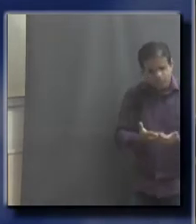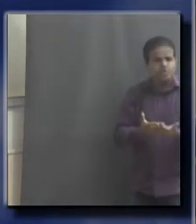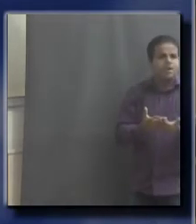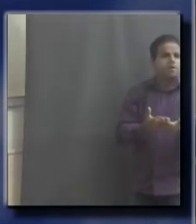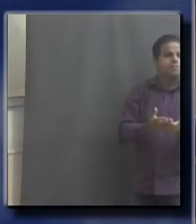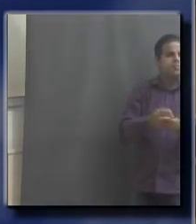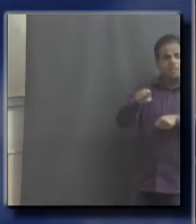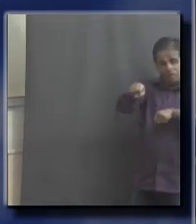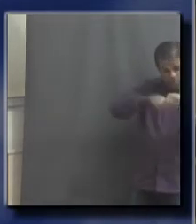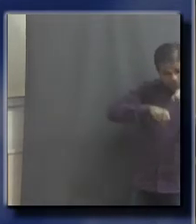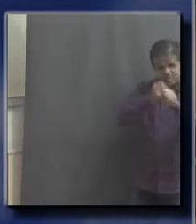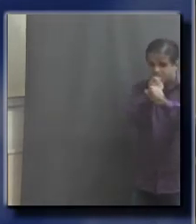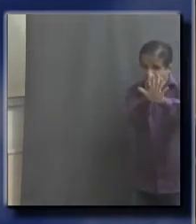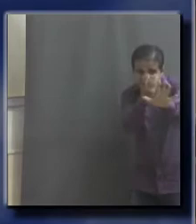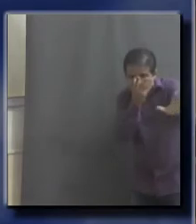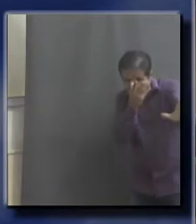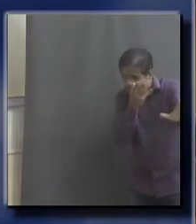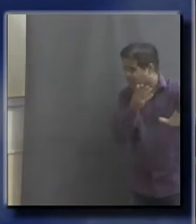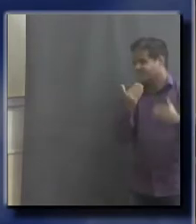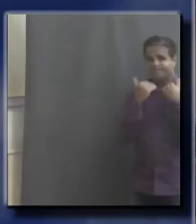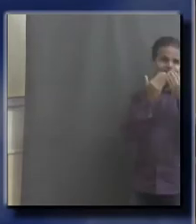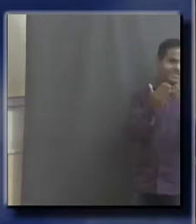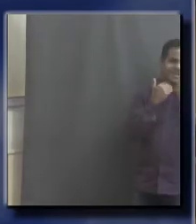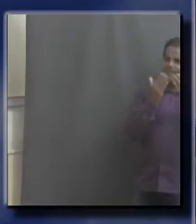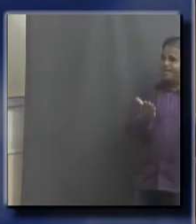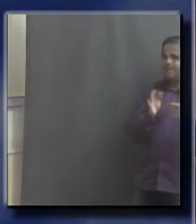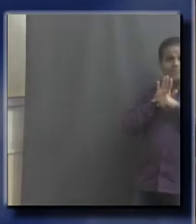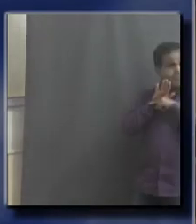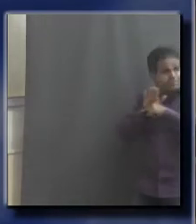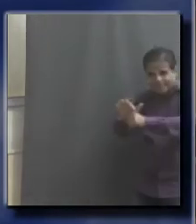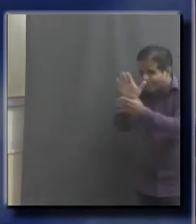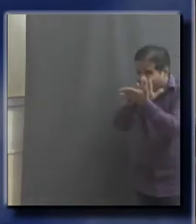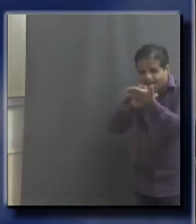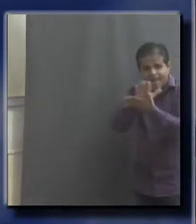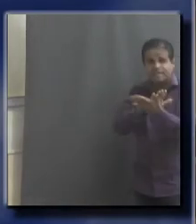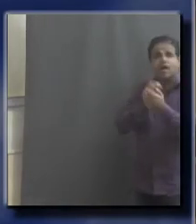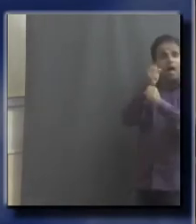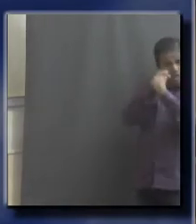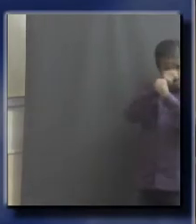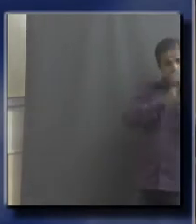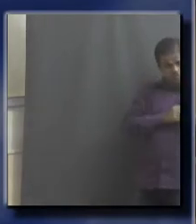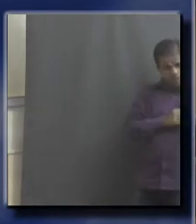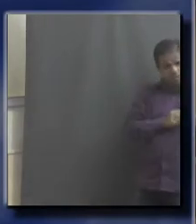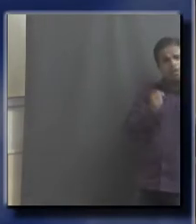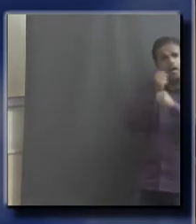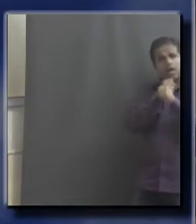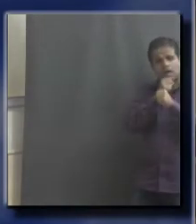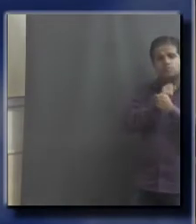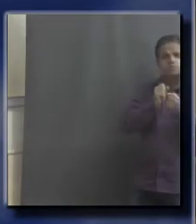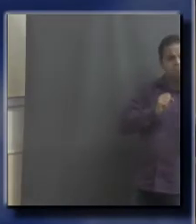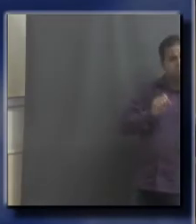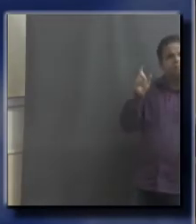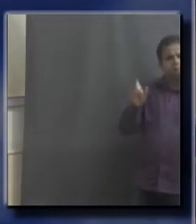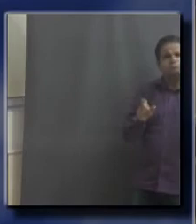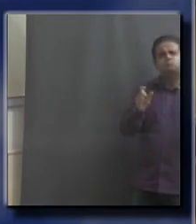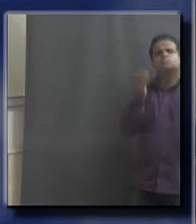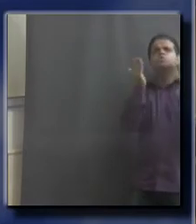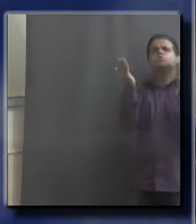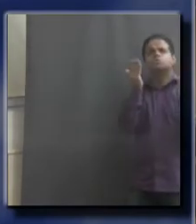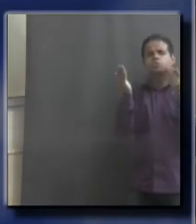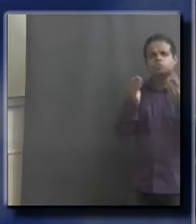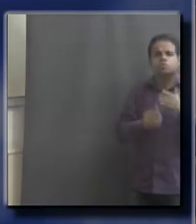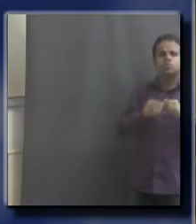que a formação à distância não dá conta disso. Aliás, anos atrás, um dos psicólogos